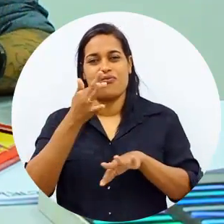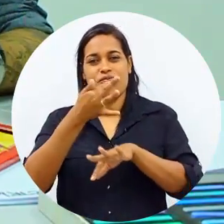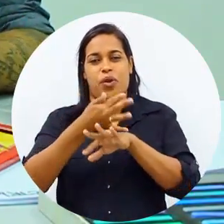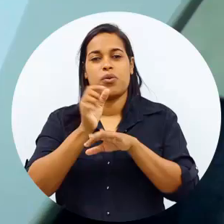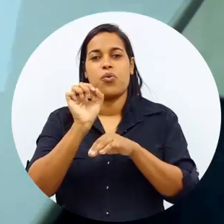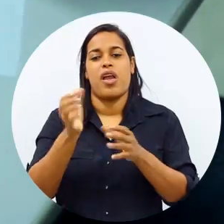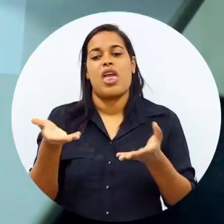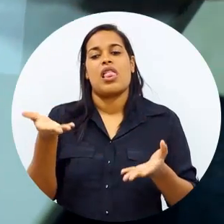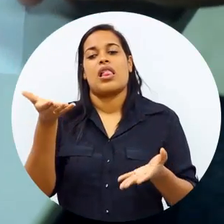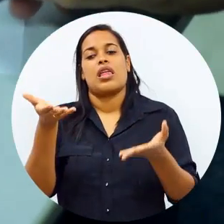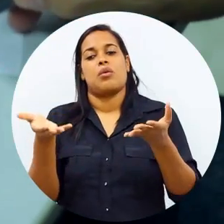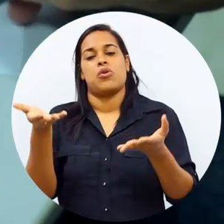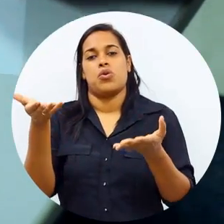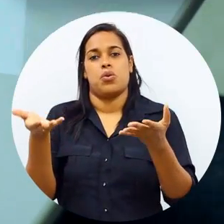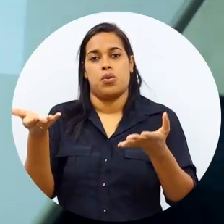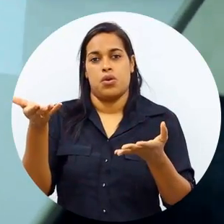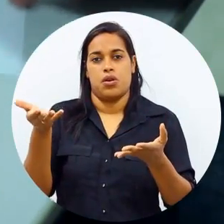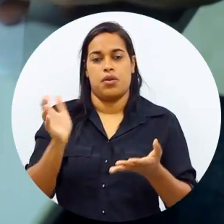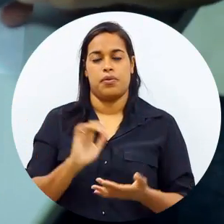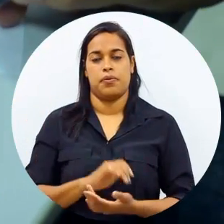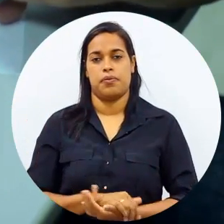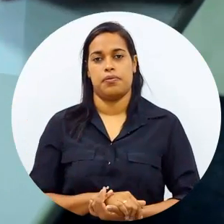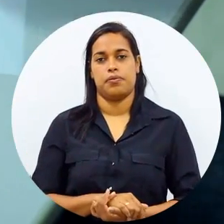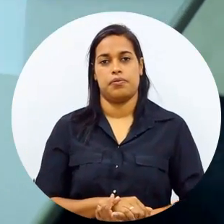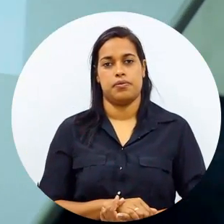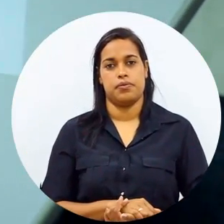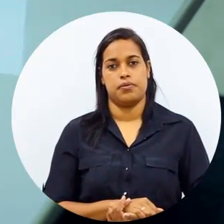a ideia de instabilidade.